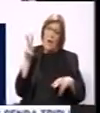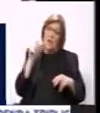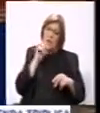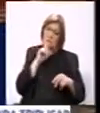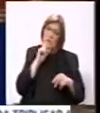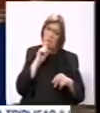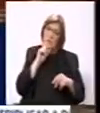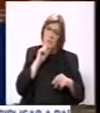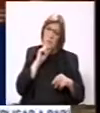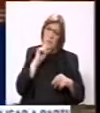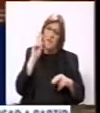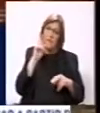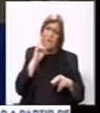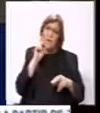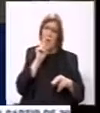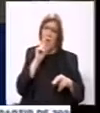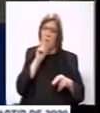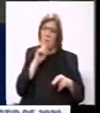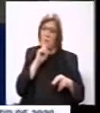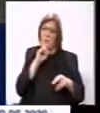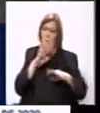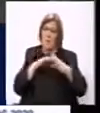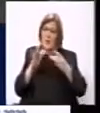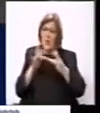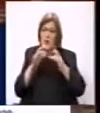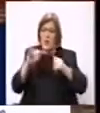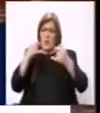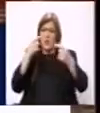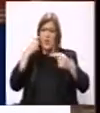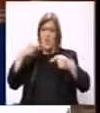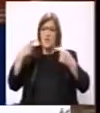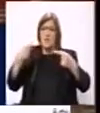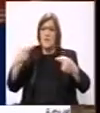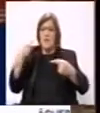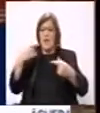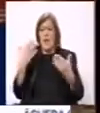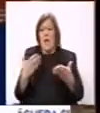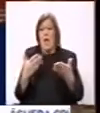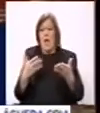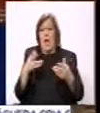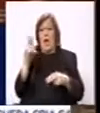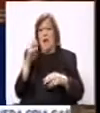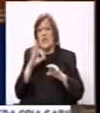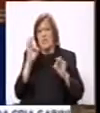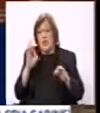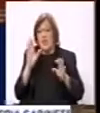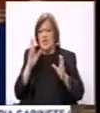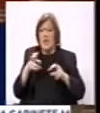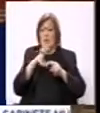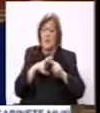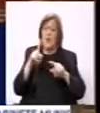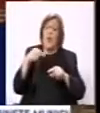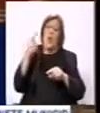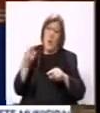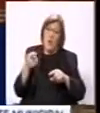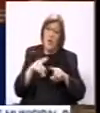essas situações dessas possibilidades do de contactar com os ensina desta vez como artista já esteve presente em outras edições